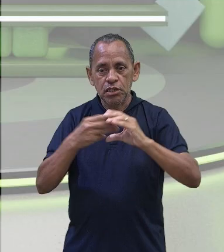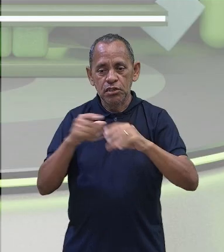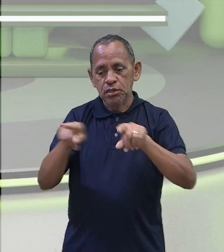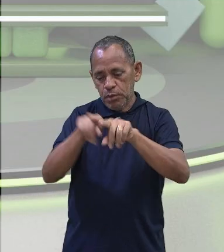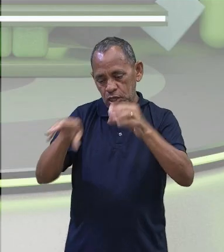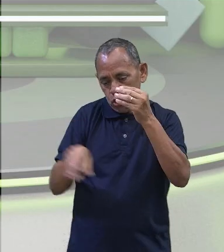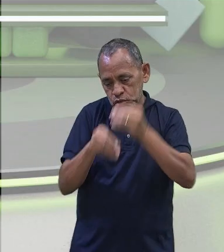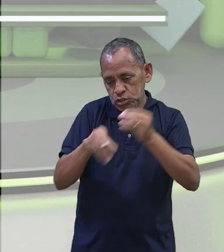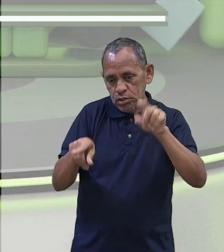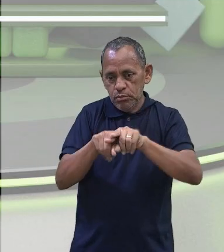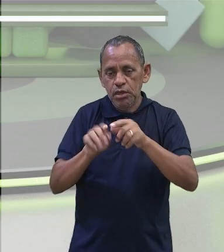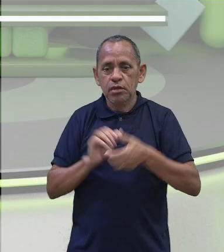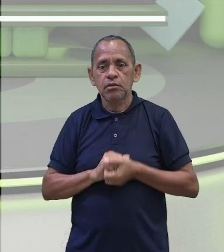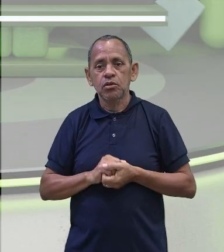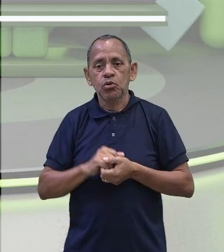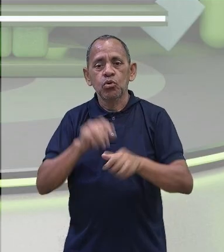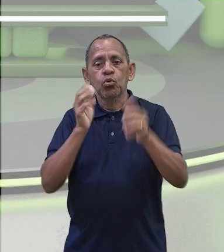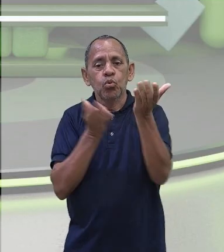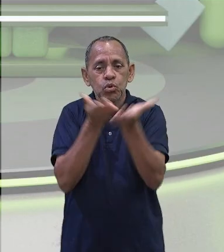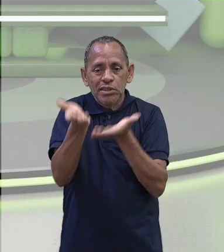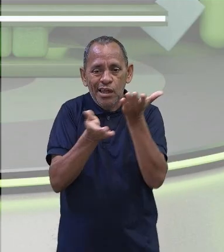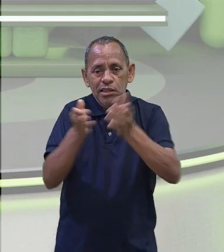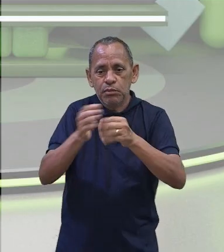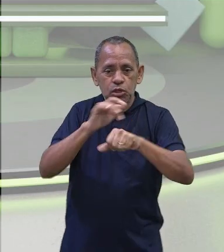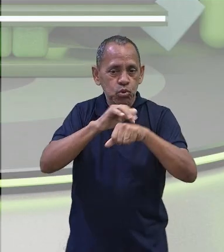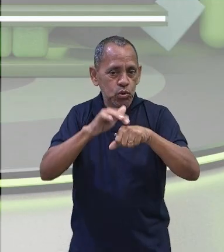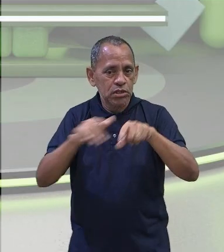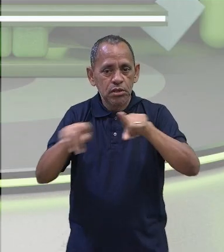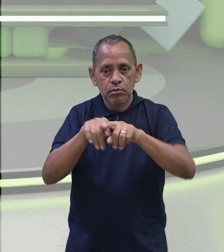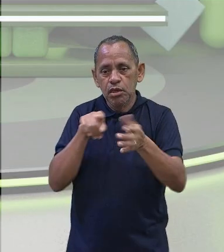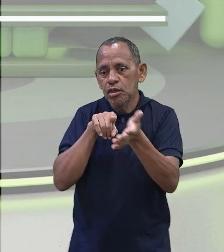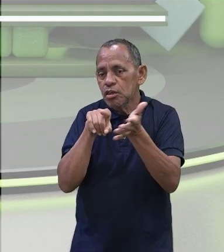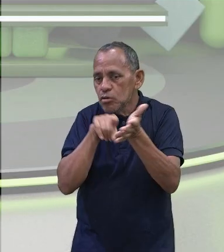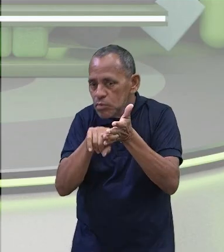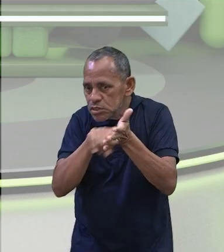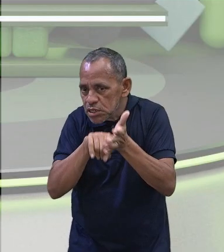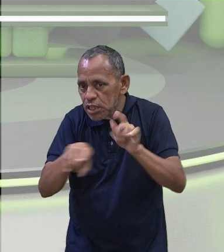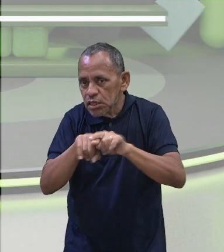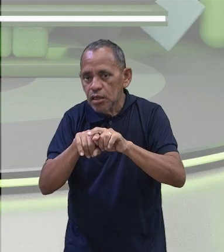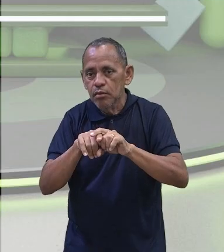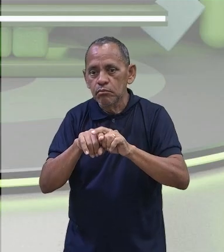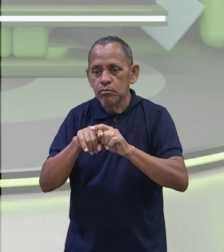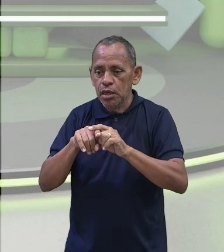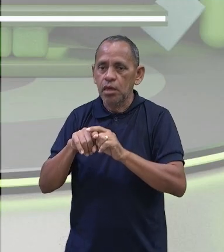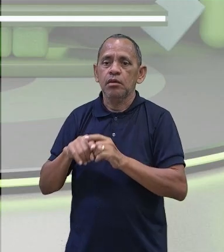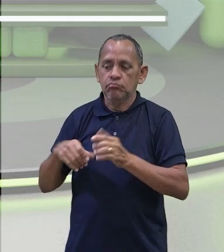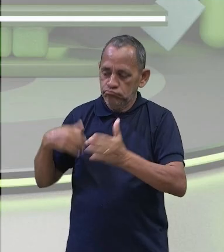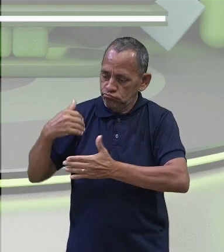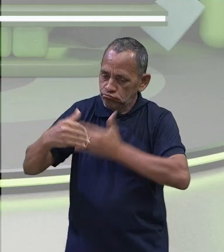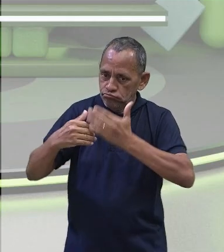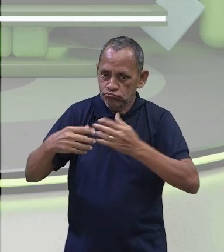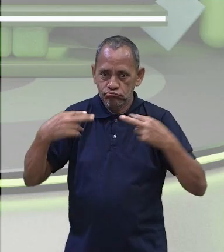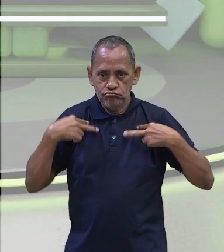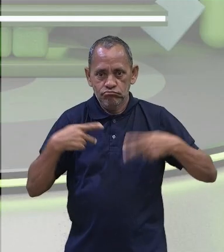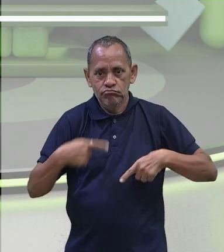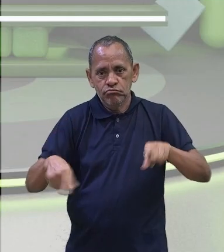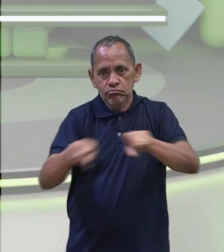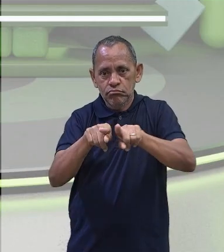regenerar tecidos, tratar doenças e estudar o desenvolvimento humano. Certo?